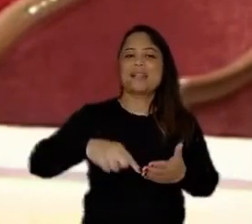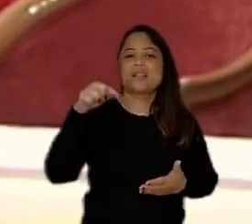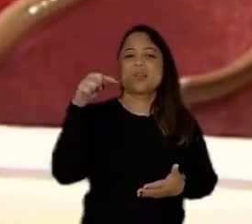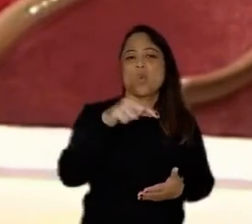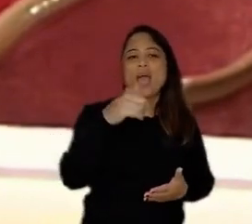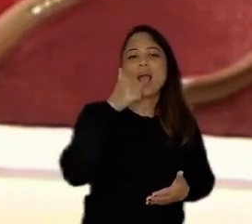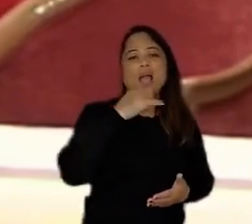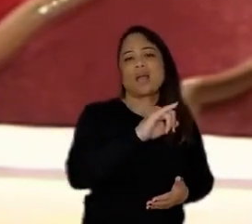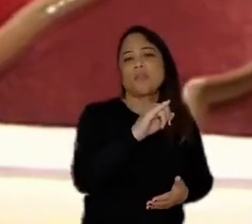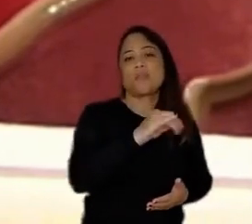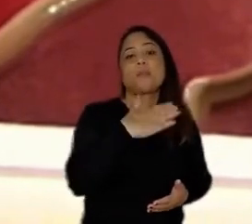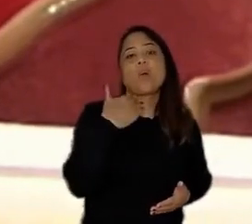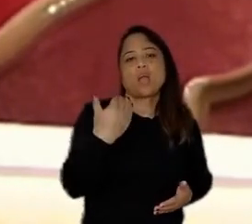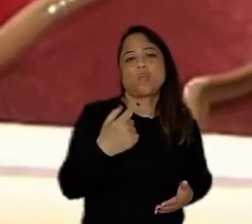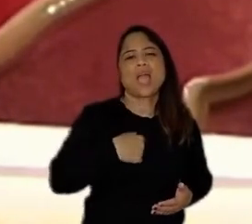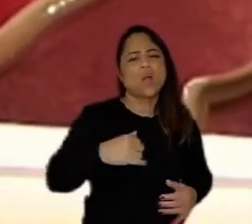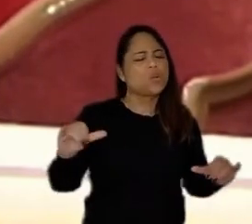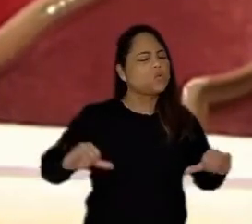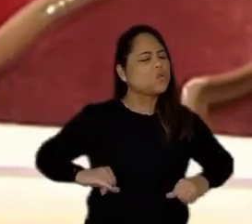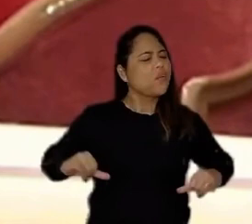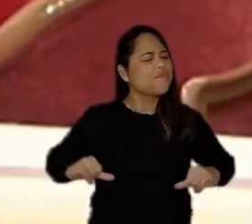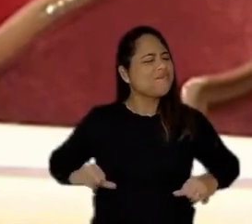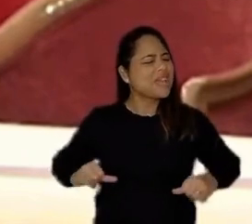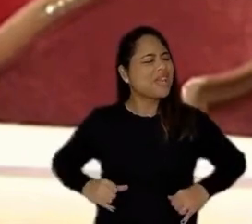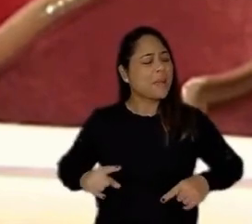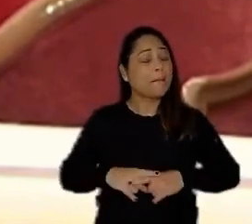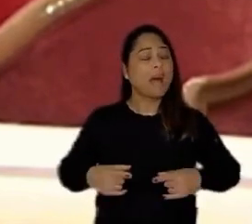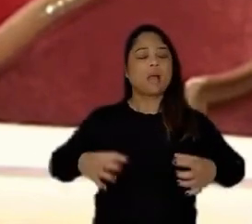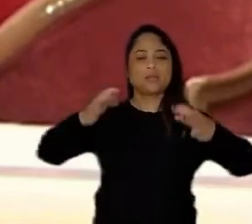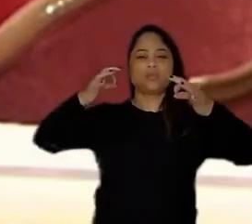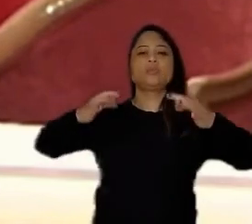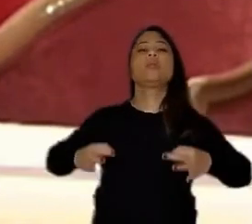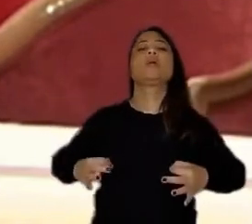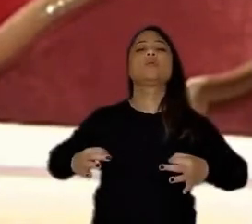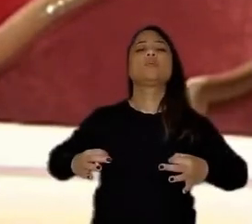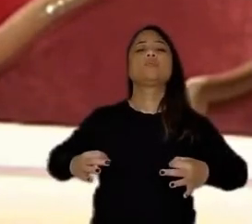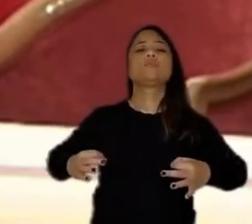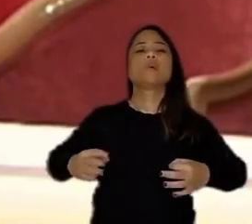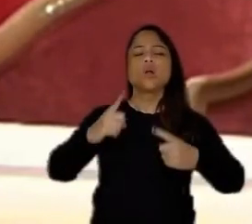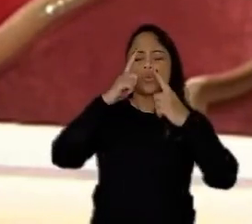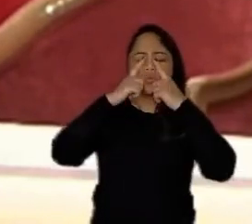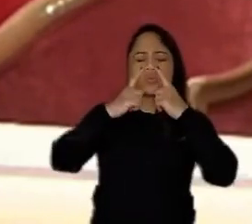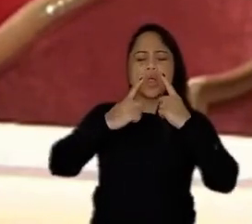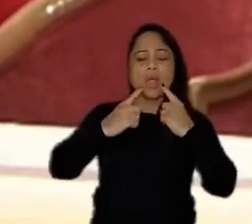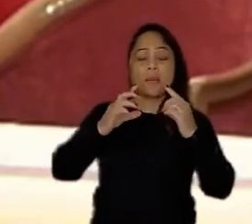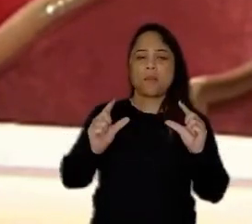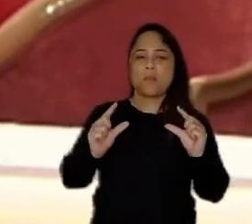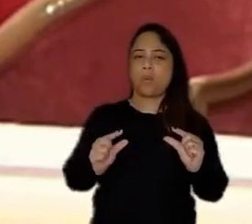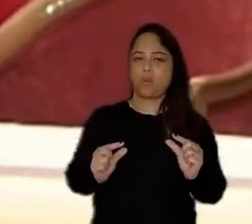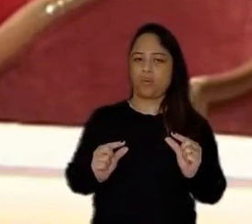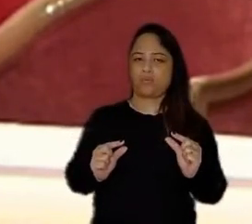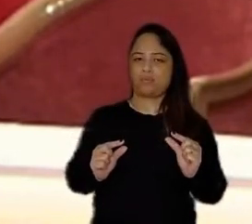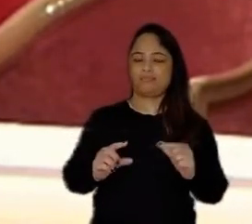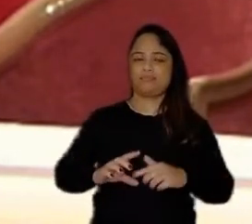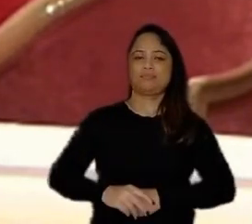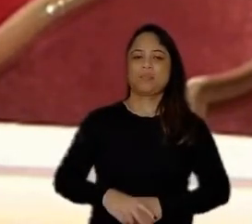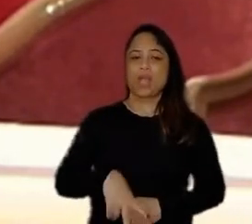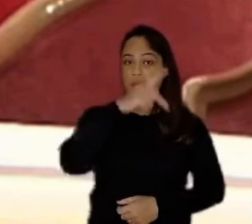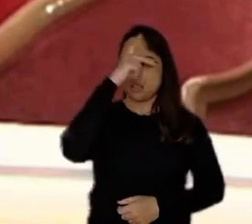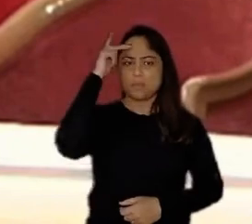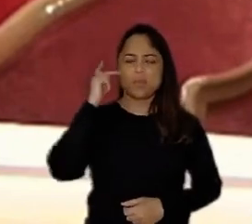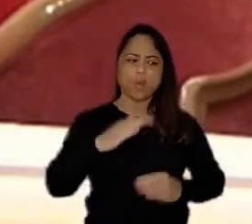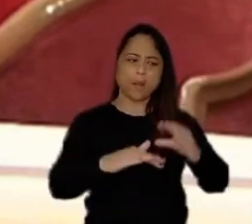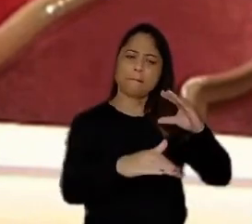E eu te juro que eu sofri, mas eu sofri com muita dignidade. Eu chorei quase nada. E as pessoas começaram a me